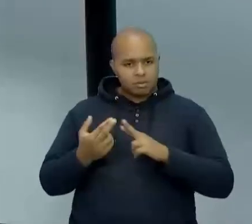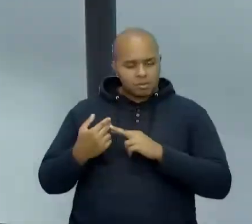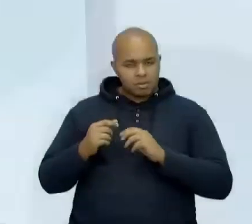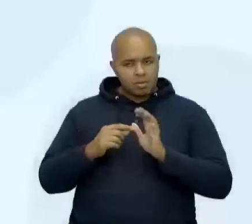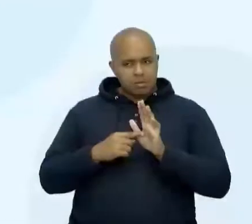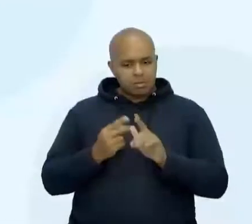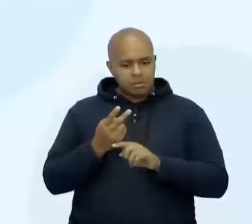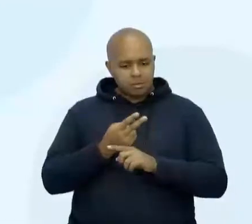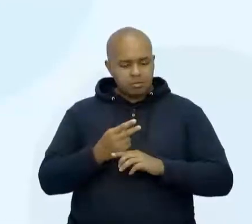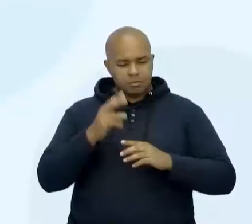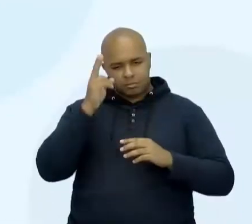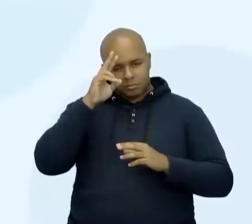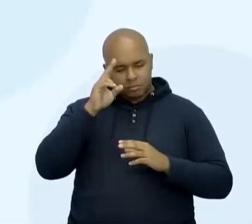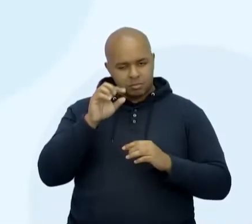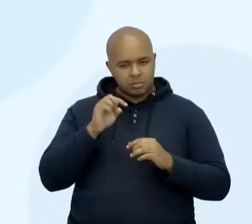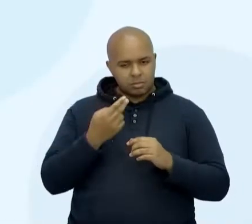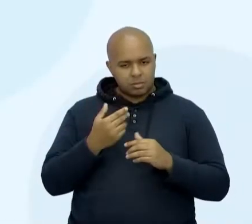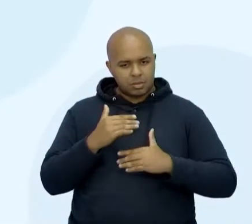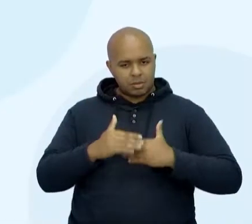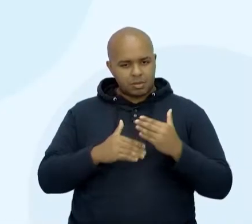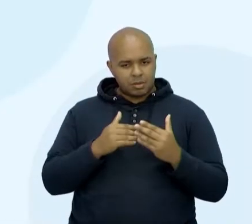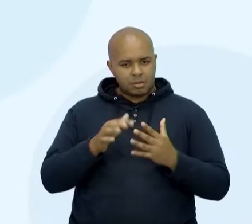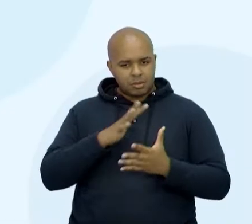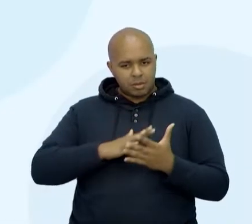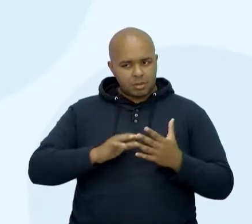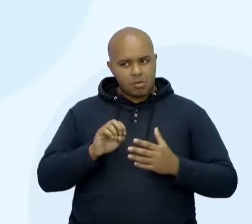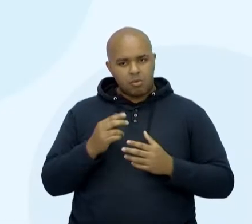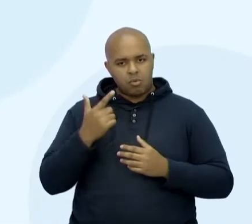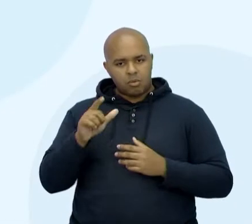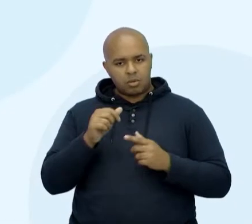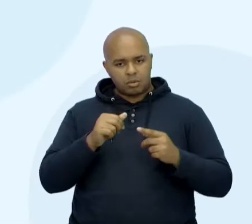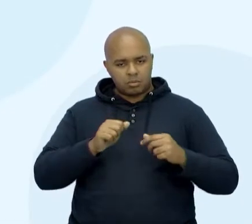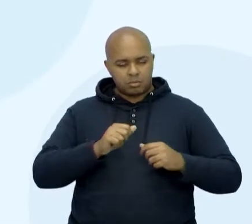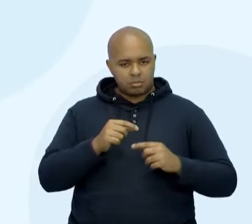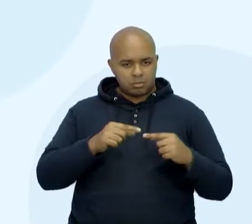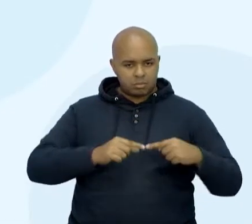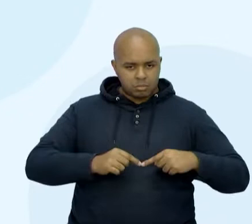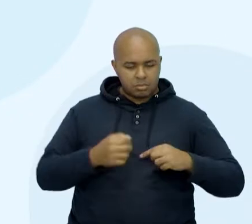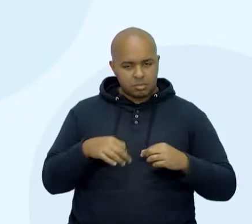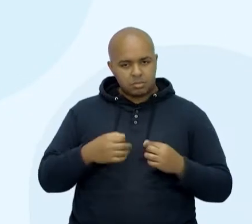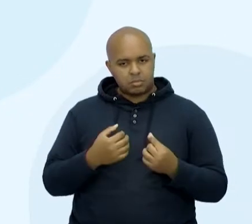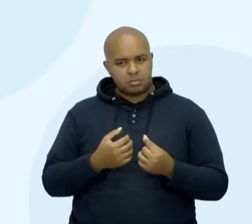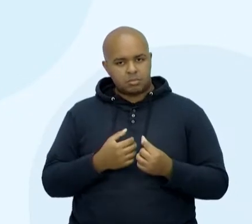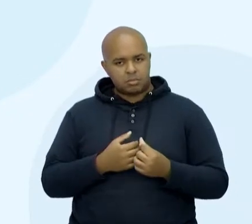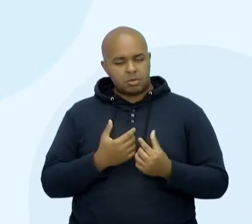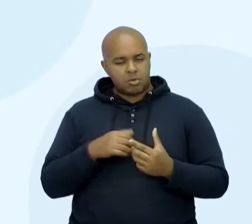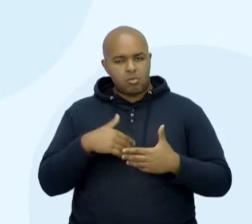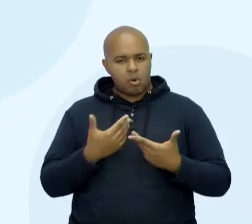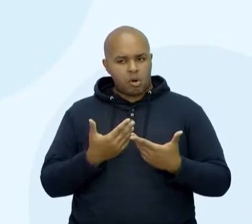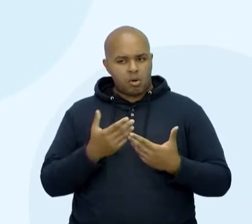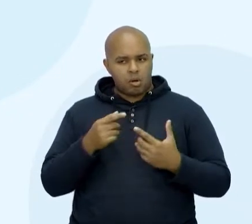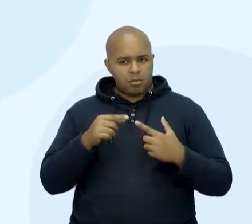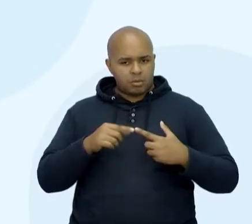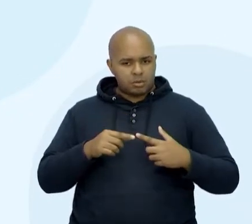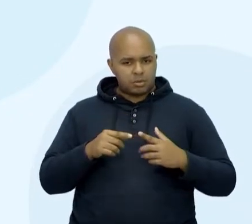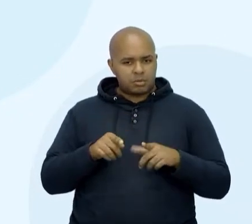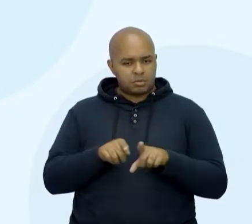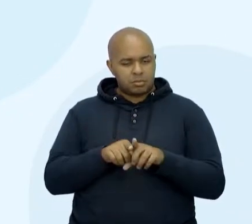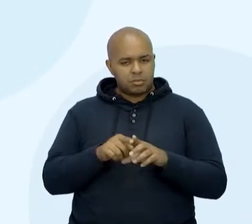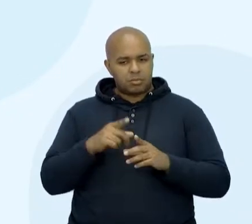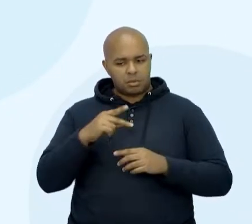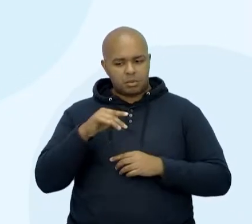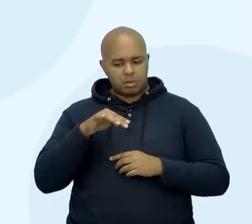investigar o histórico, a evolução dos polímeros, o outro a aplicação dos polímeros, né? Qual é a relação aí entre